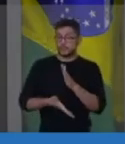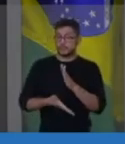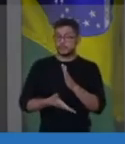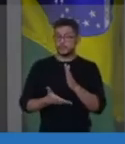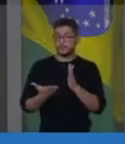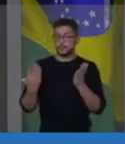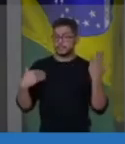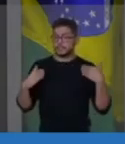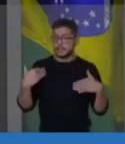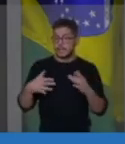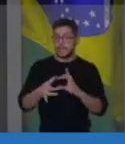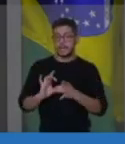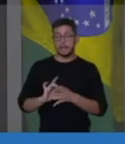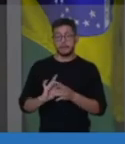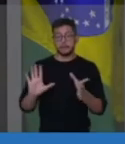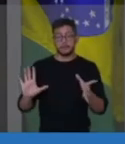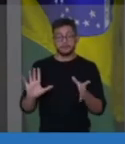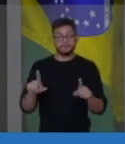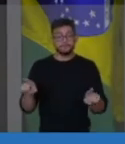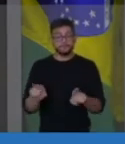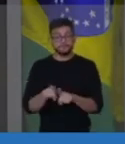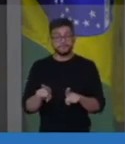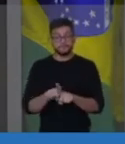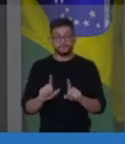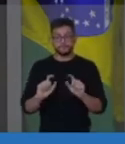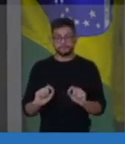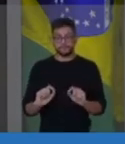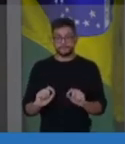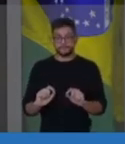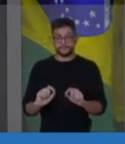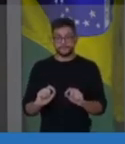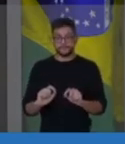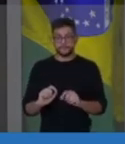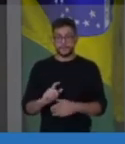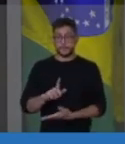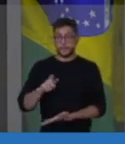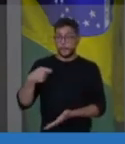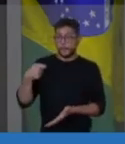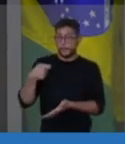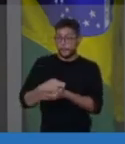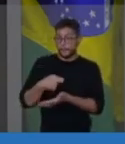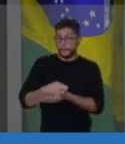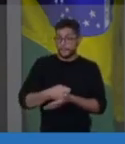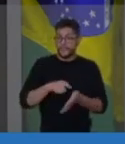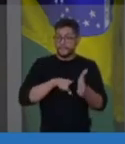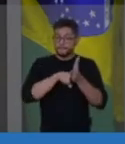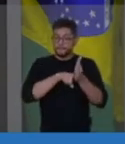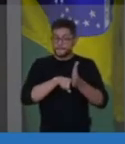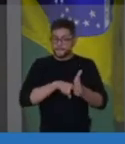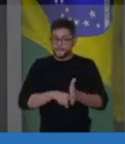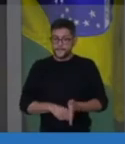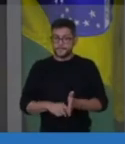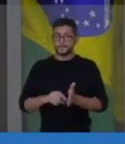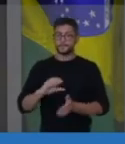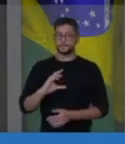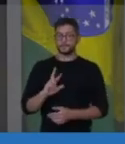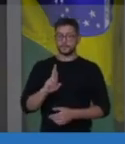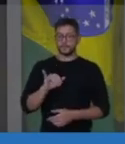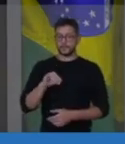Outro ponto importante, o retorno à obrigatoriedade do exame criminológico para qualquer progressão de